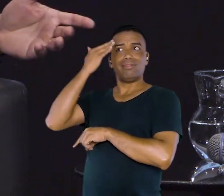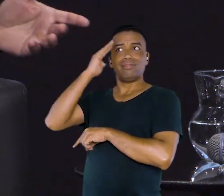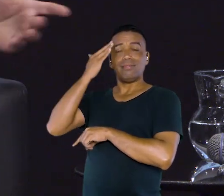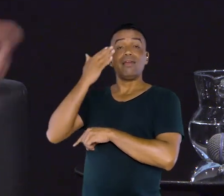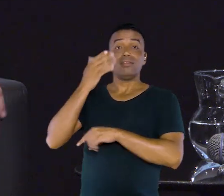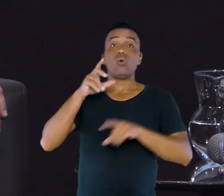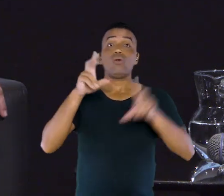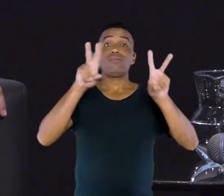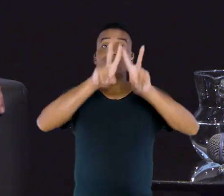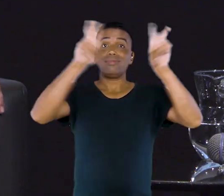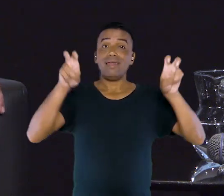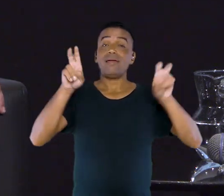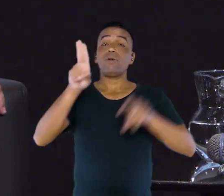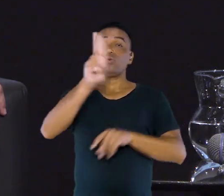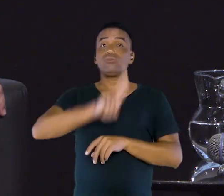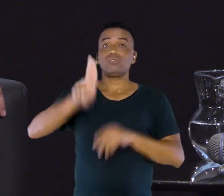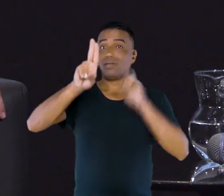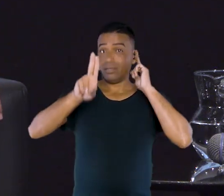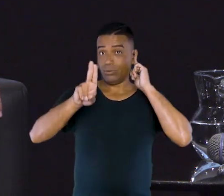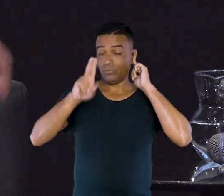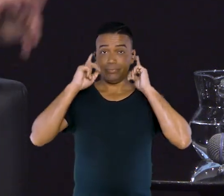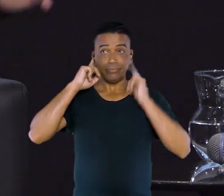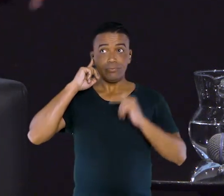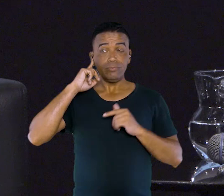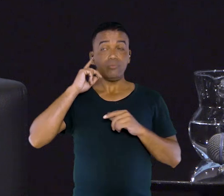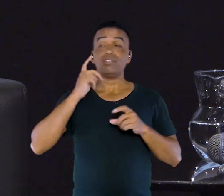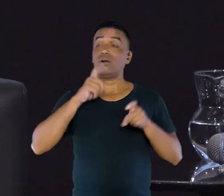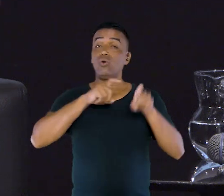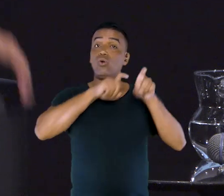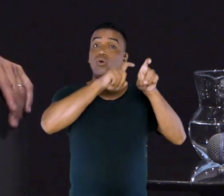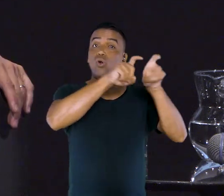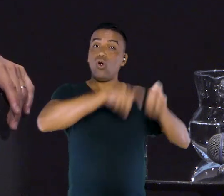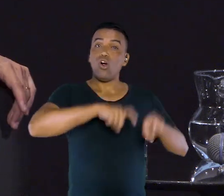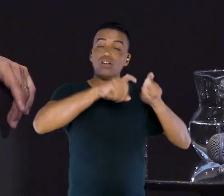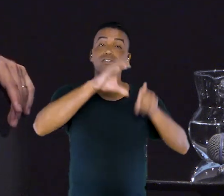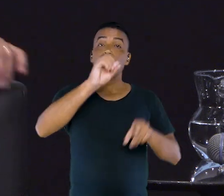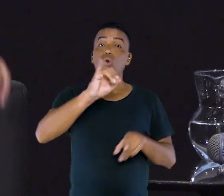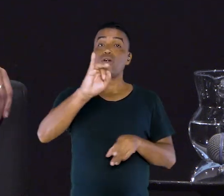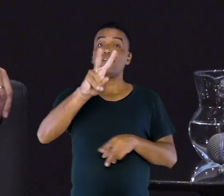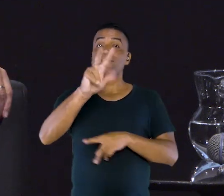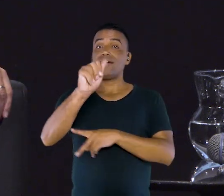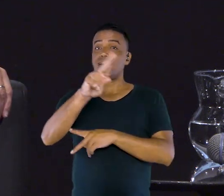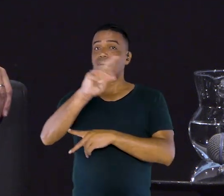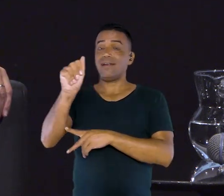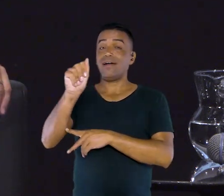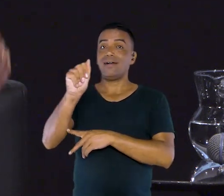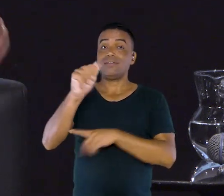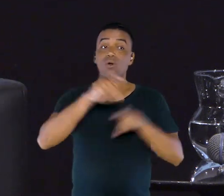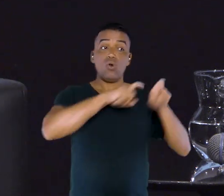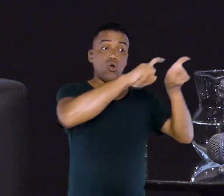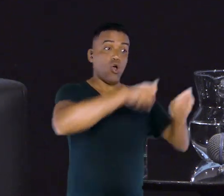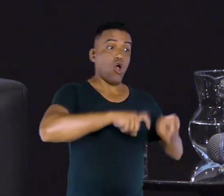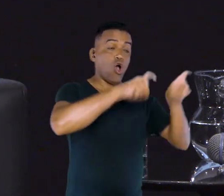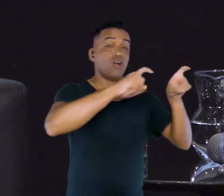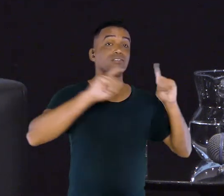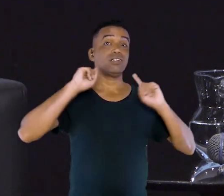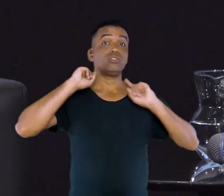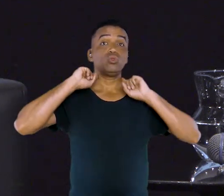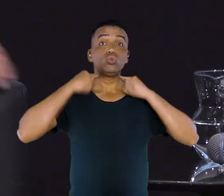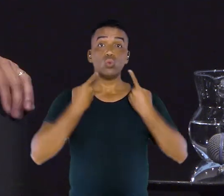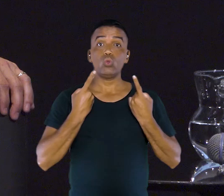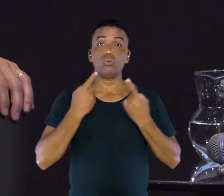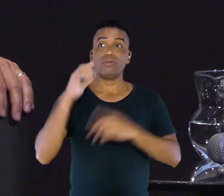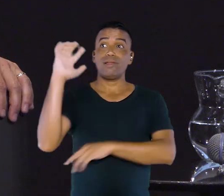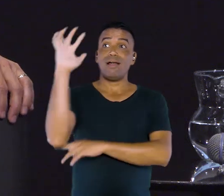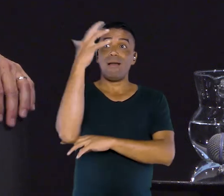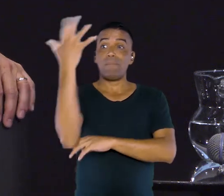Tem até um termo que era usado na agronomia, pessoal, para falar as roças de coivara, né? chamava de roça suja, porque tem muito pau caído